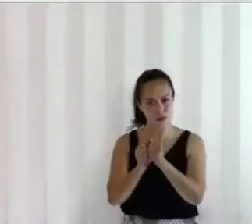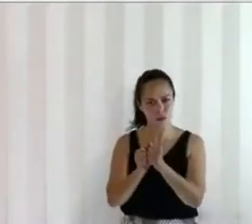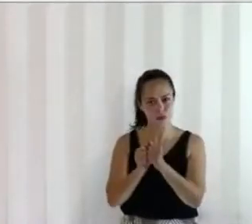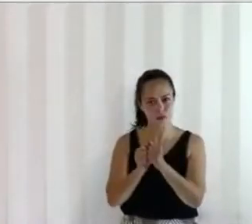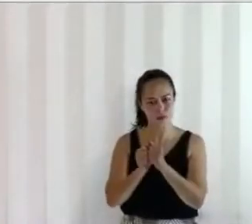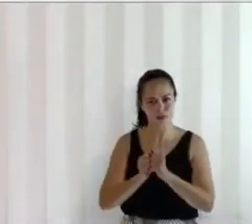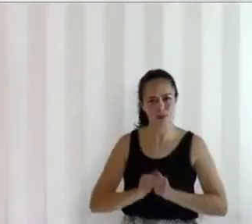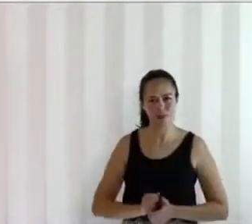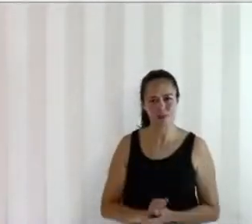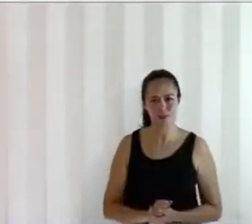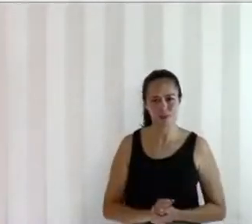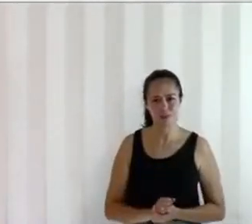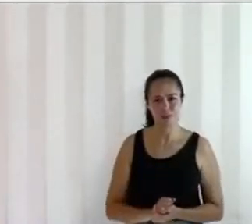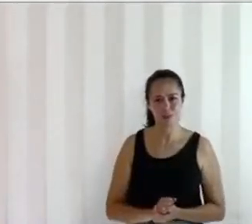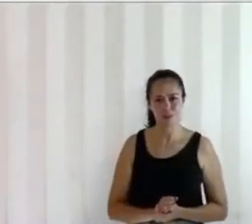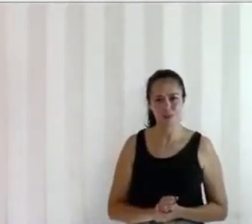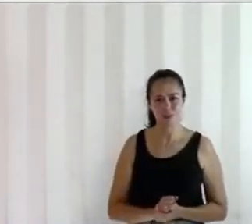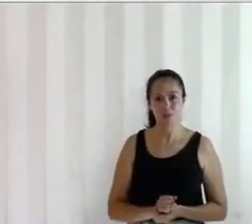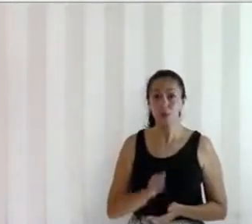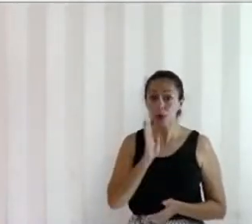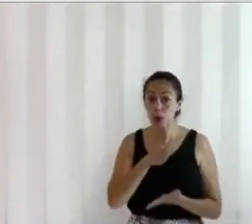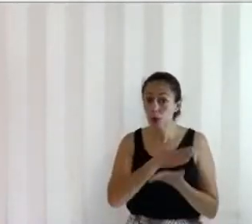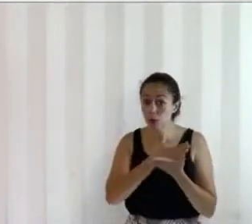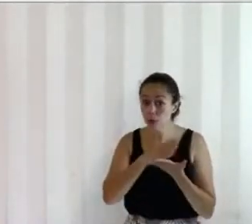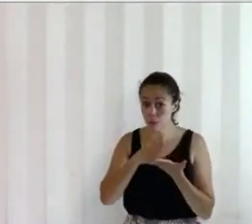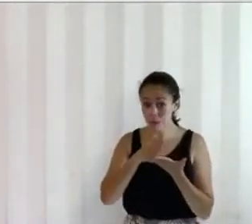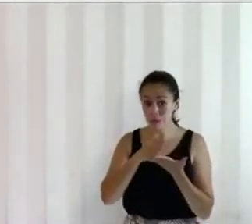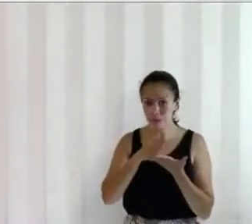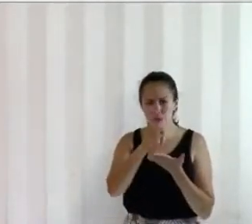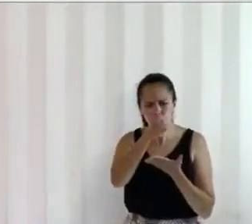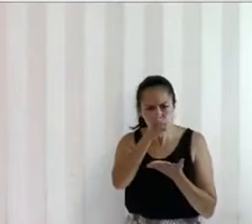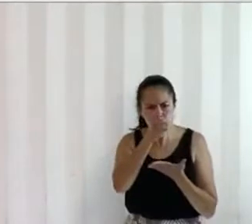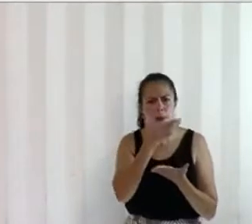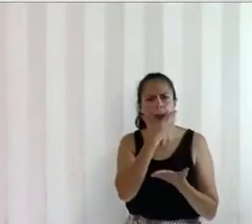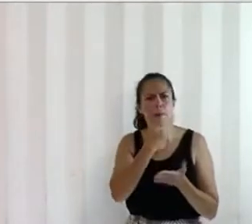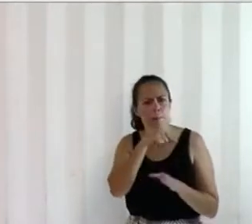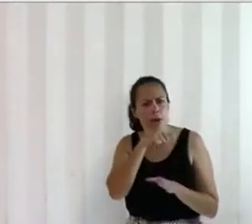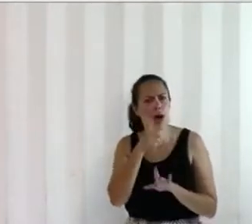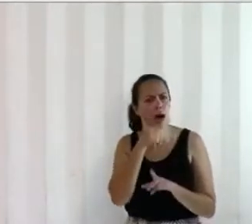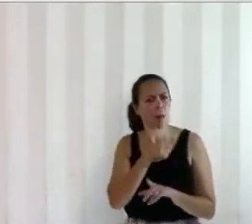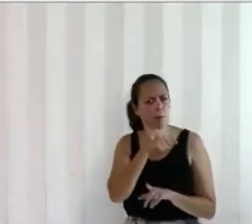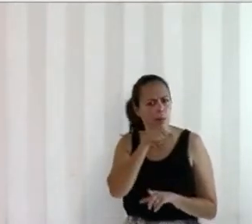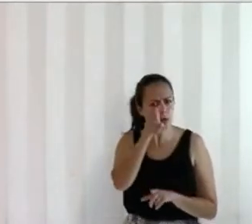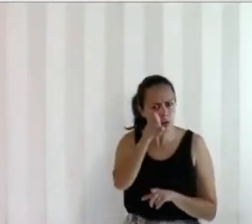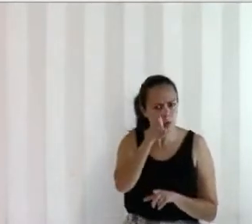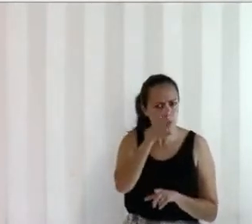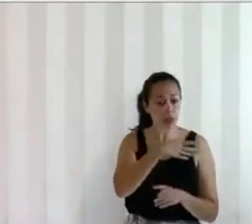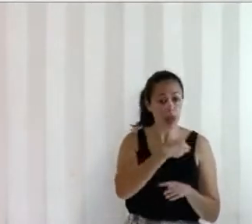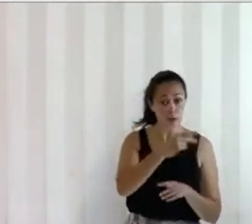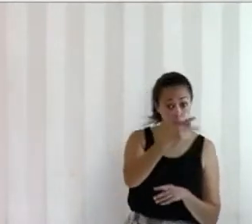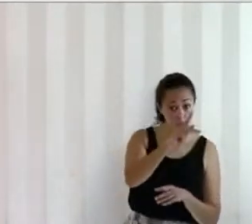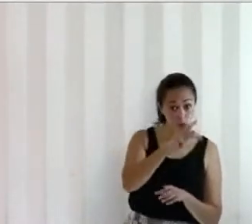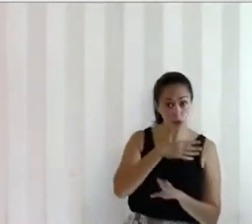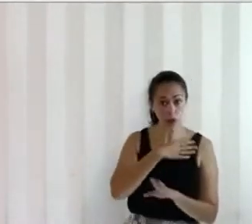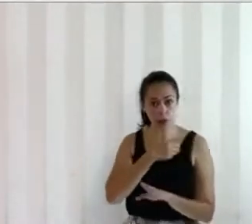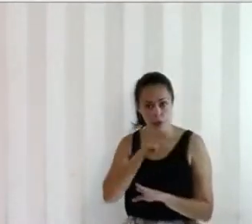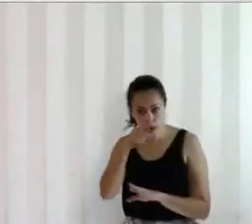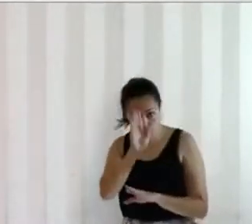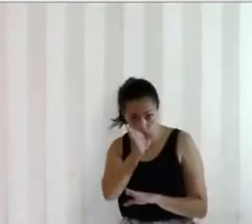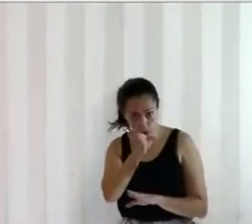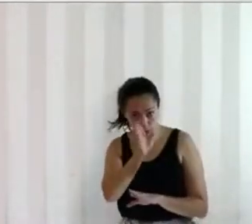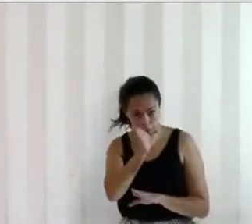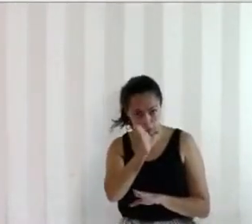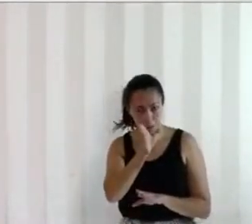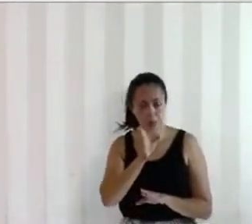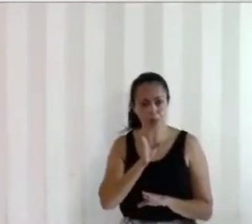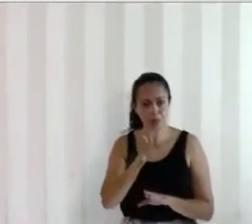quero pedir aos pais, se o seu filho ou sua filha está aí na sua casa, onde você está,